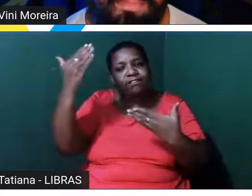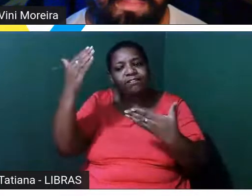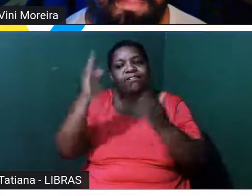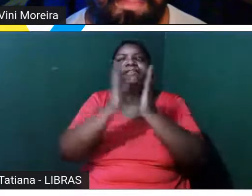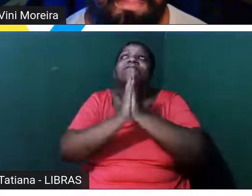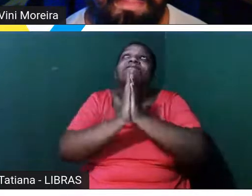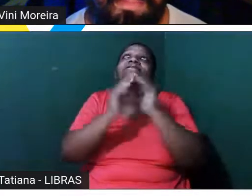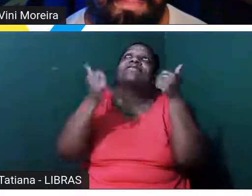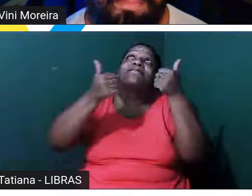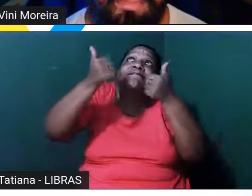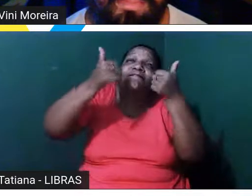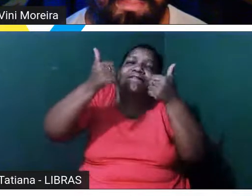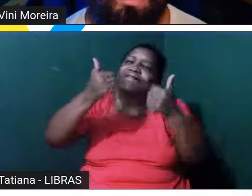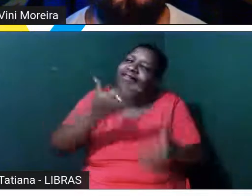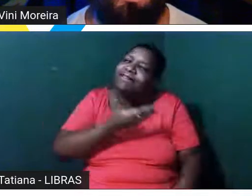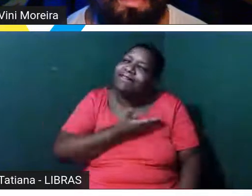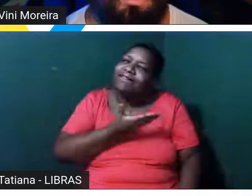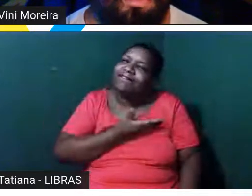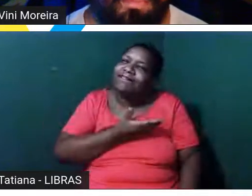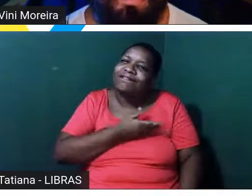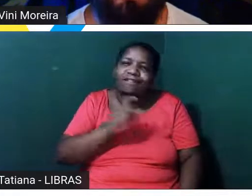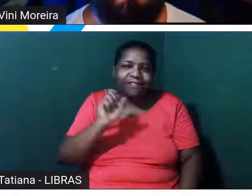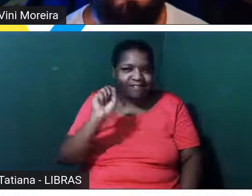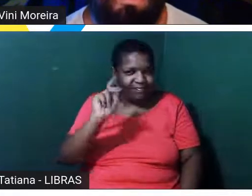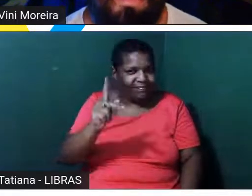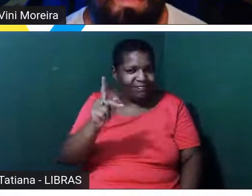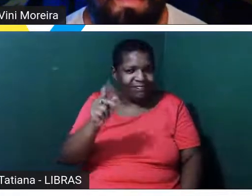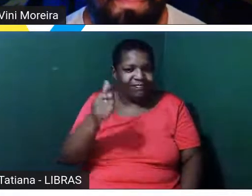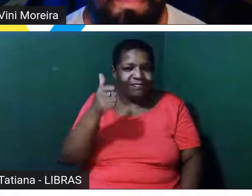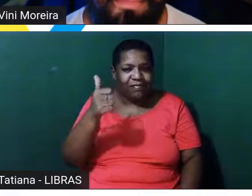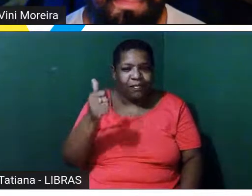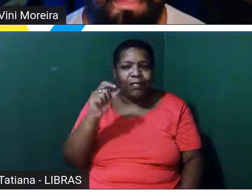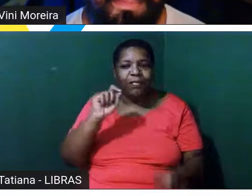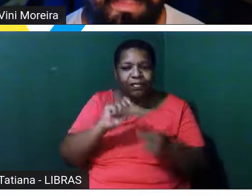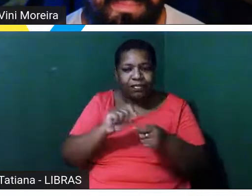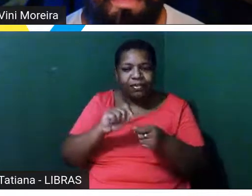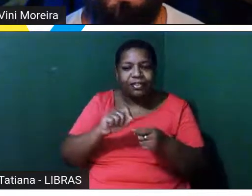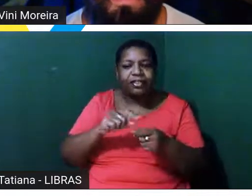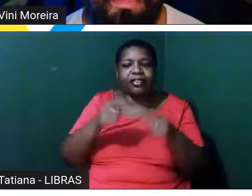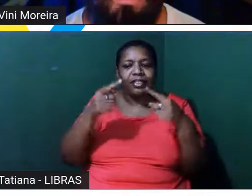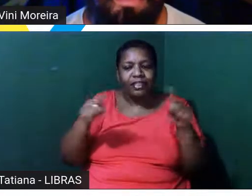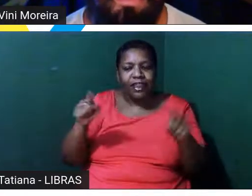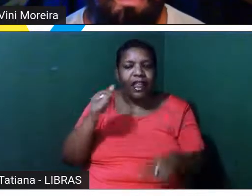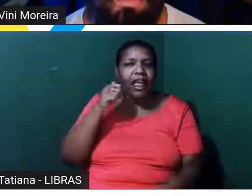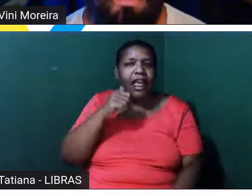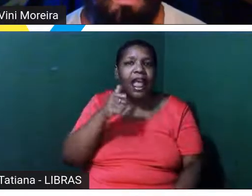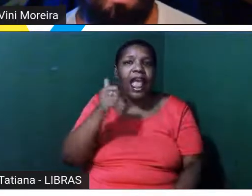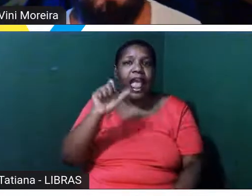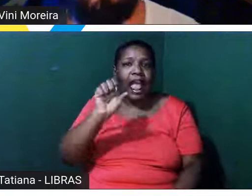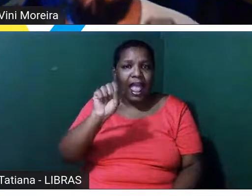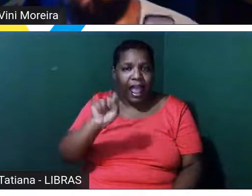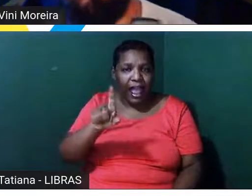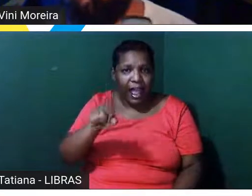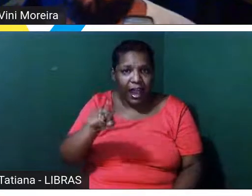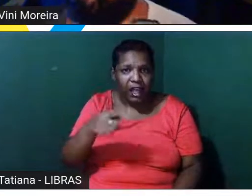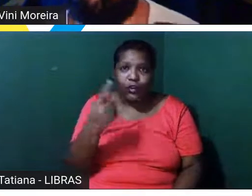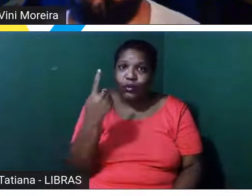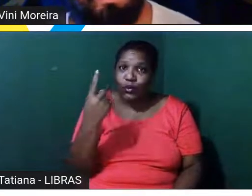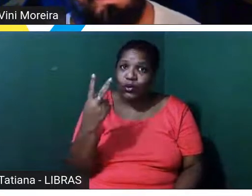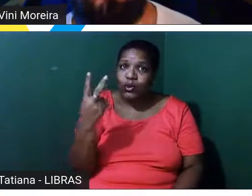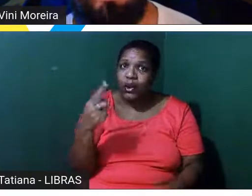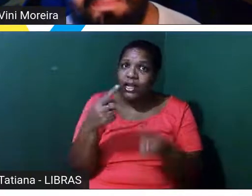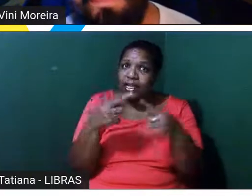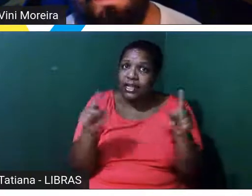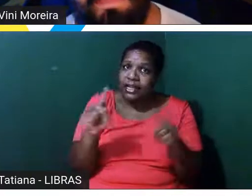por você ter poupados e não passei bem fez aí galera as vinhetas do elas um delas dois ouvindo